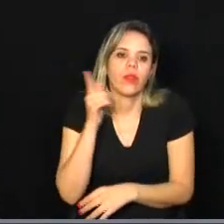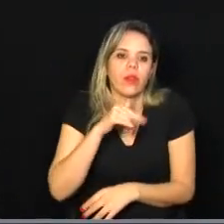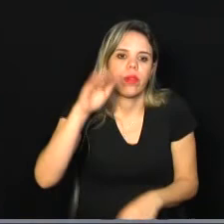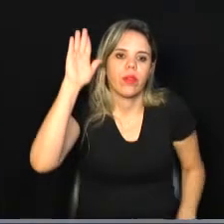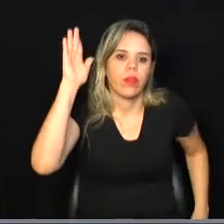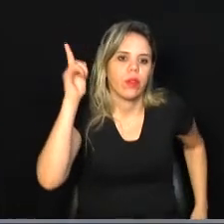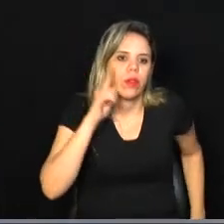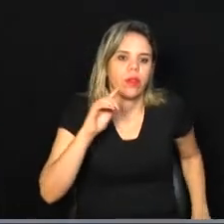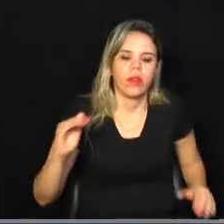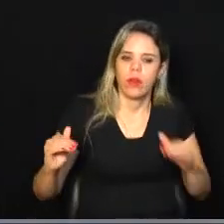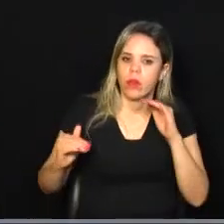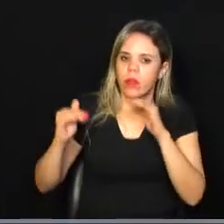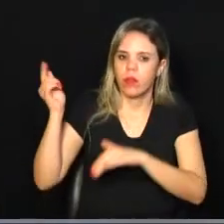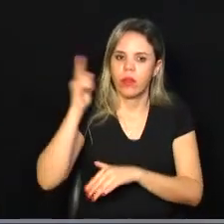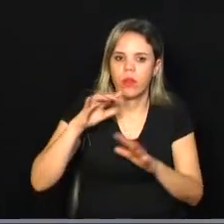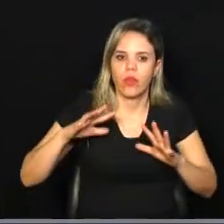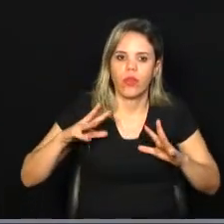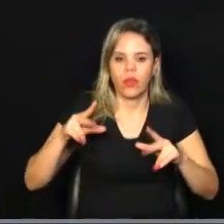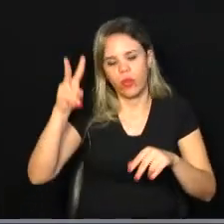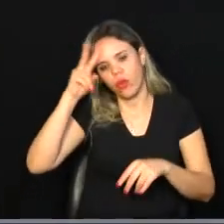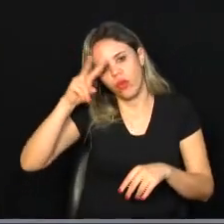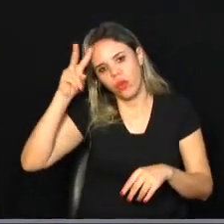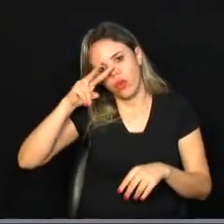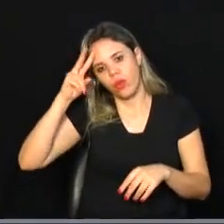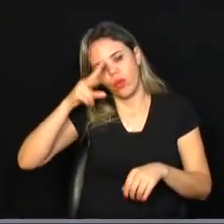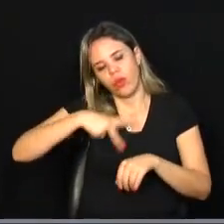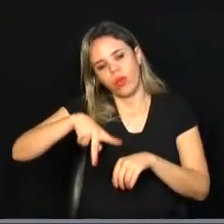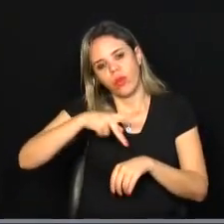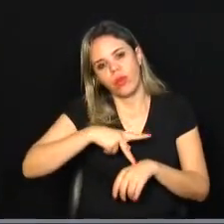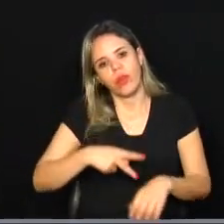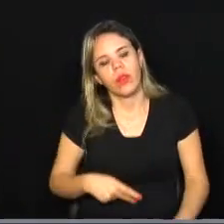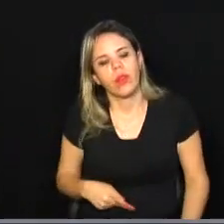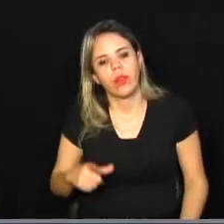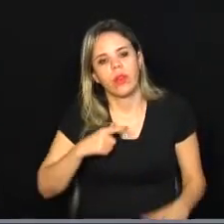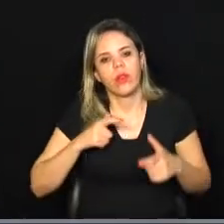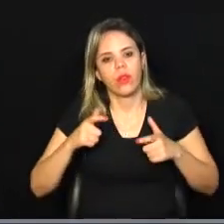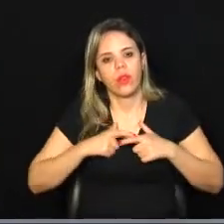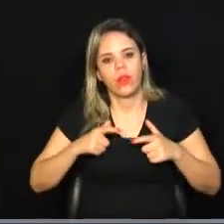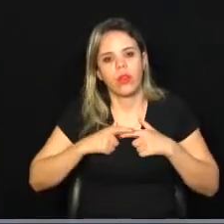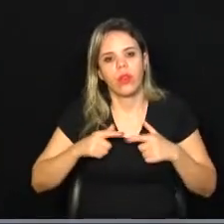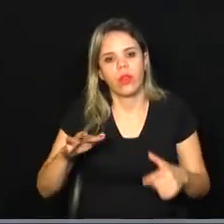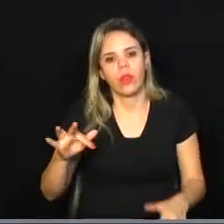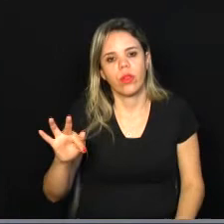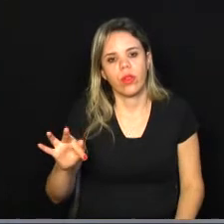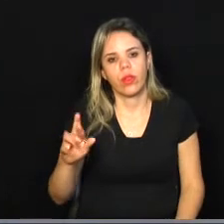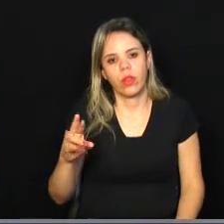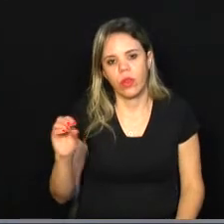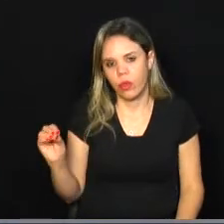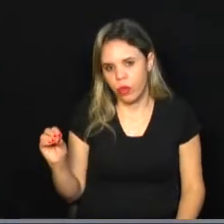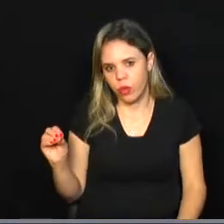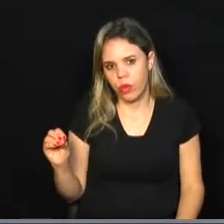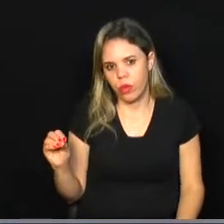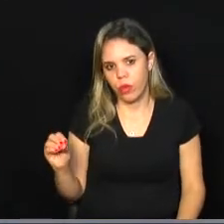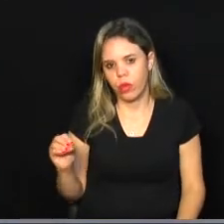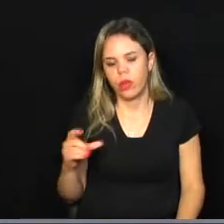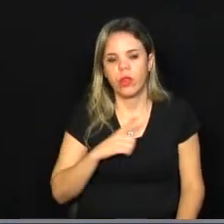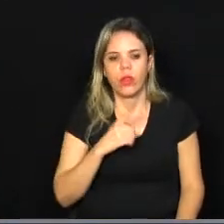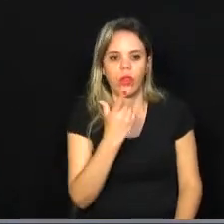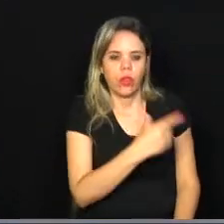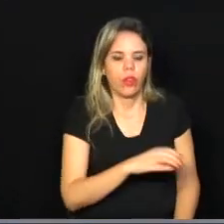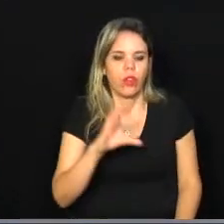mais bem colocado em toda a história do país. Tem a medalha do Fratos, teve a medalha do